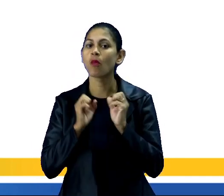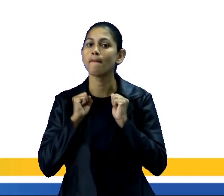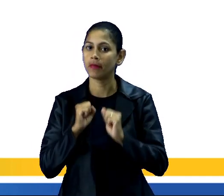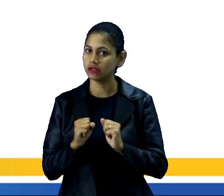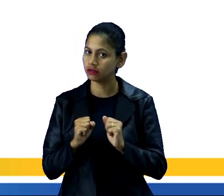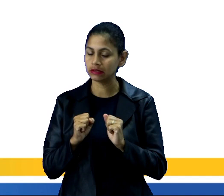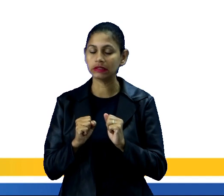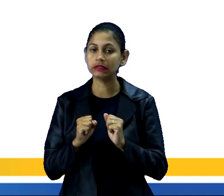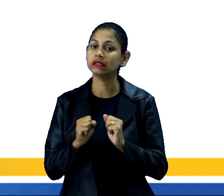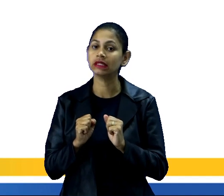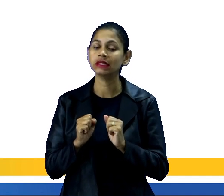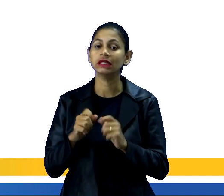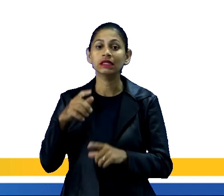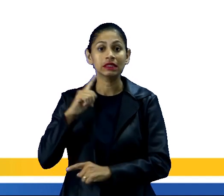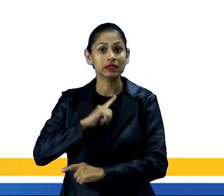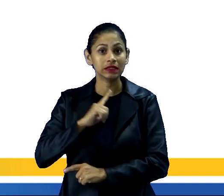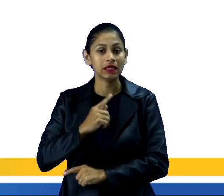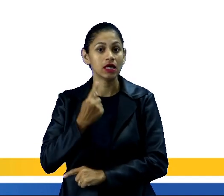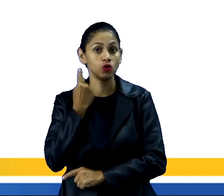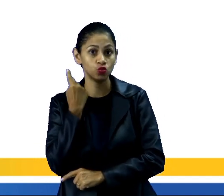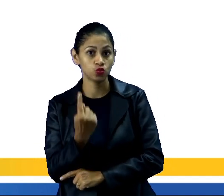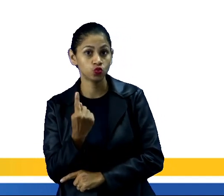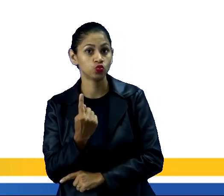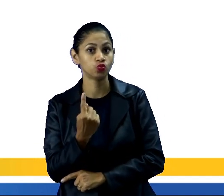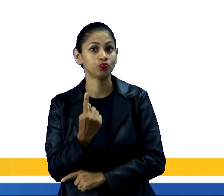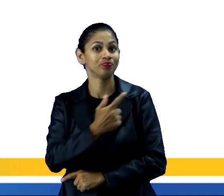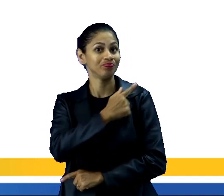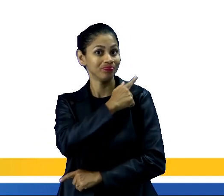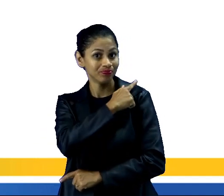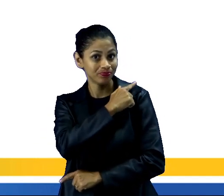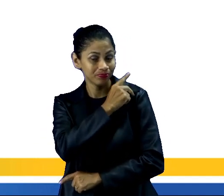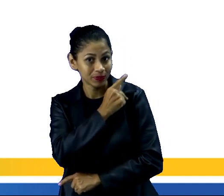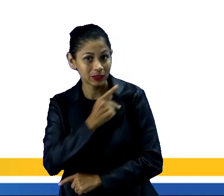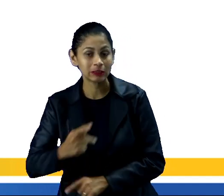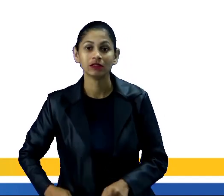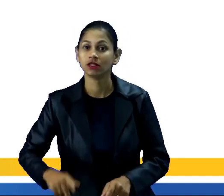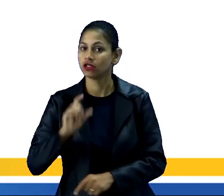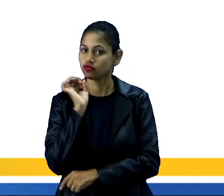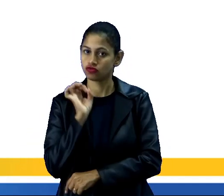líder absoluto que se mantém no poder usando a força ou a violência.